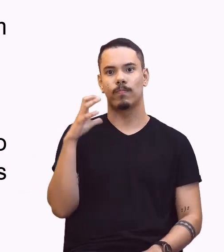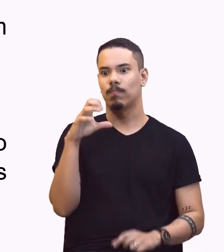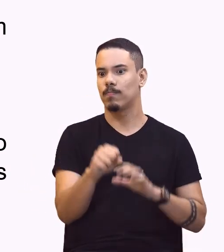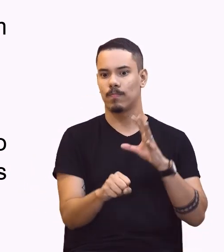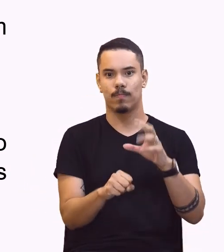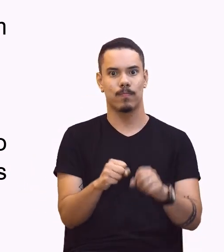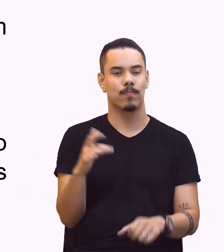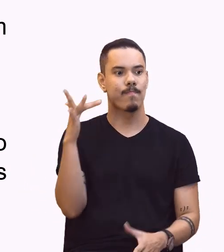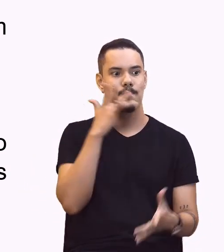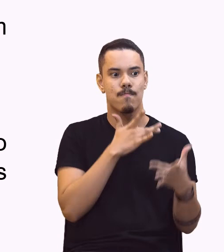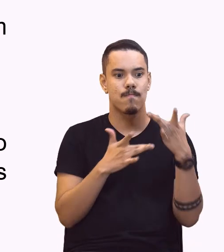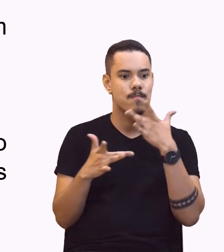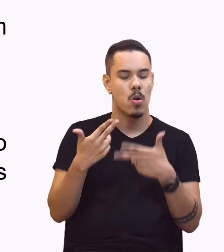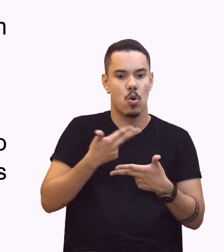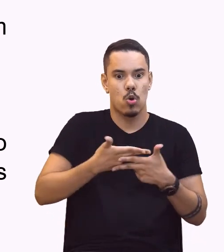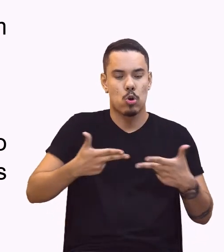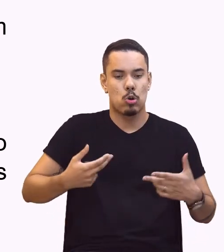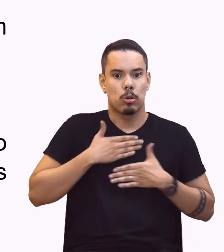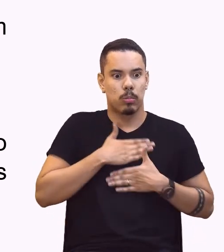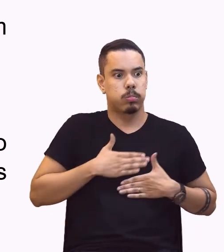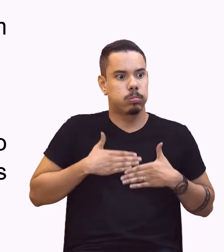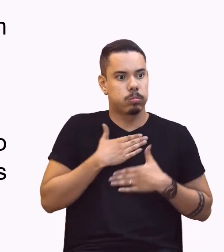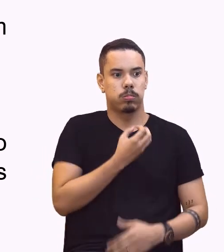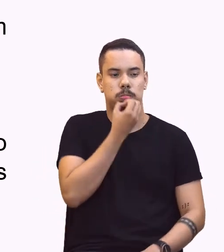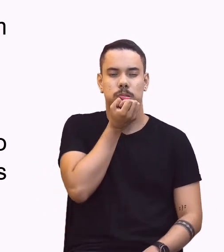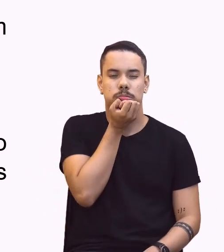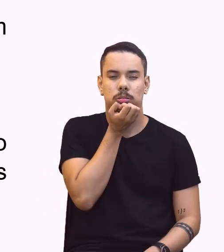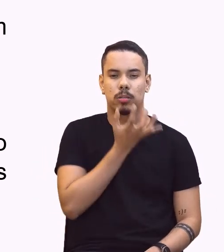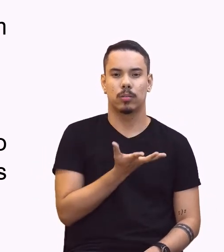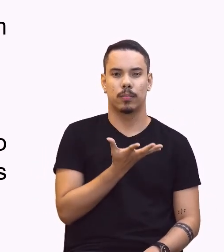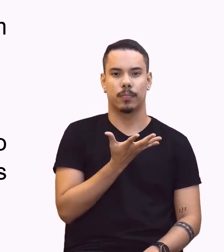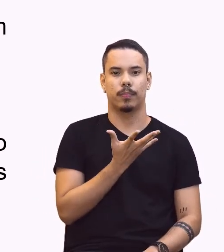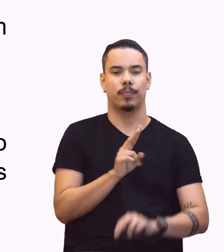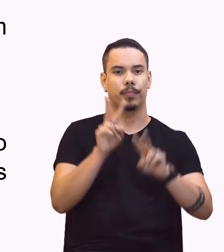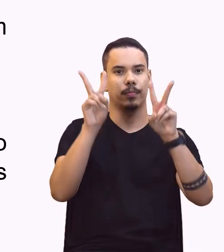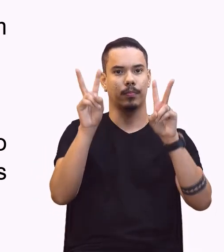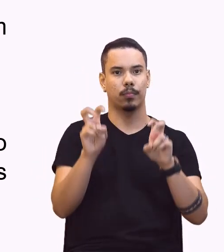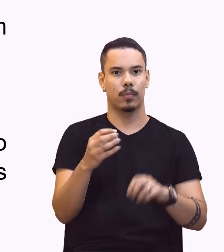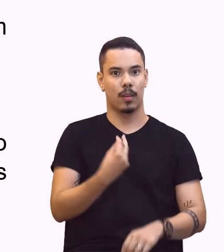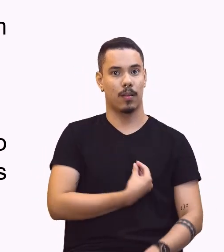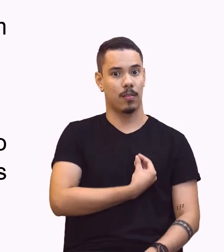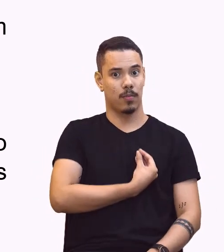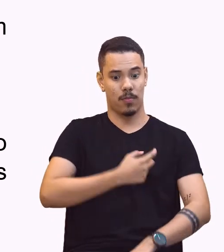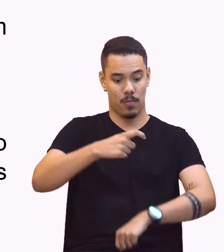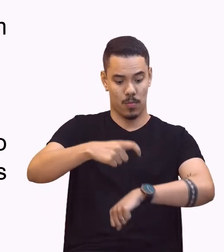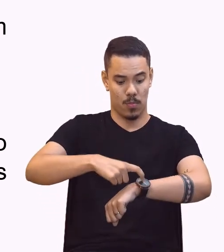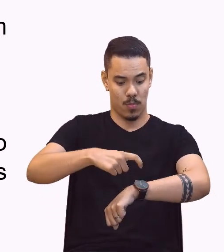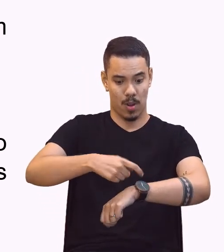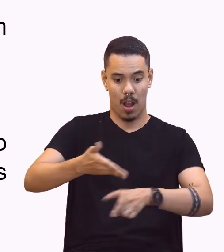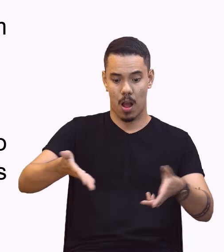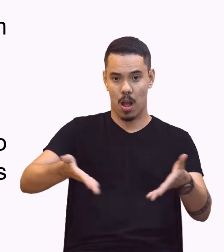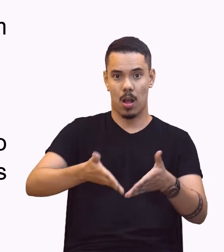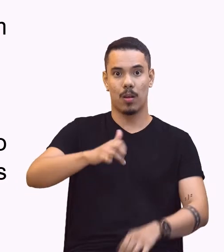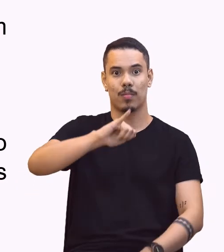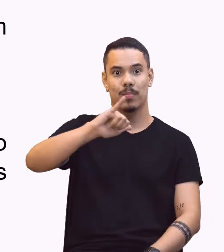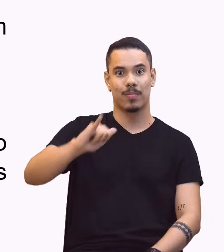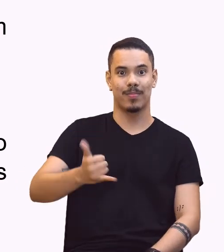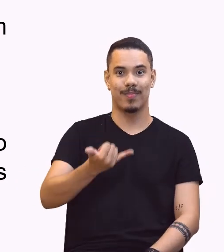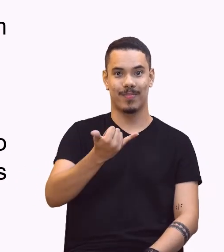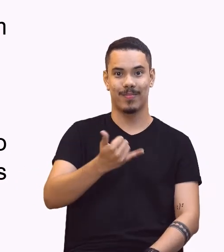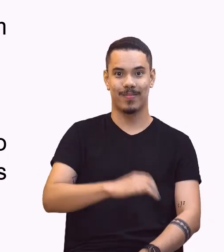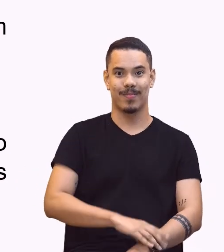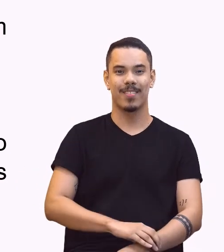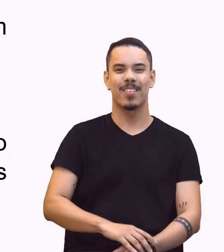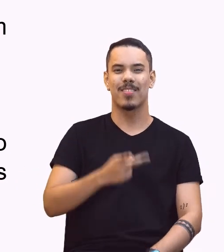constante de prazeres. E o lema era viver o momento, carpe diem, que a gente tanto